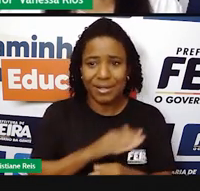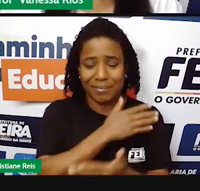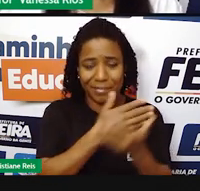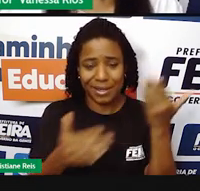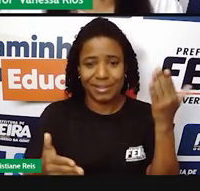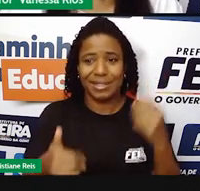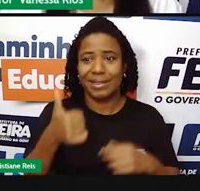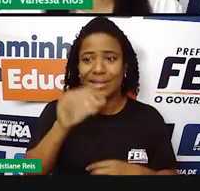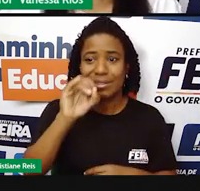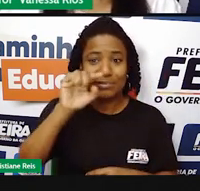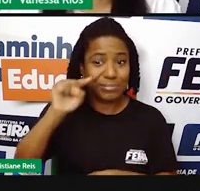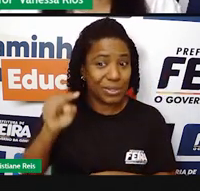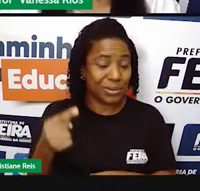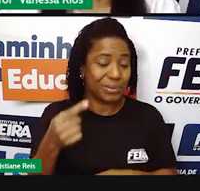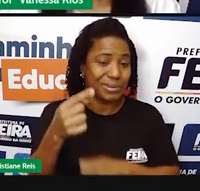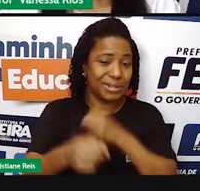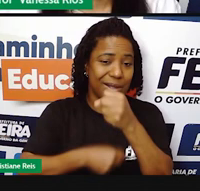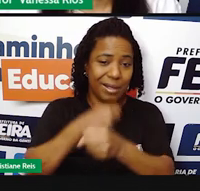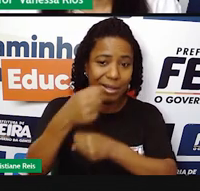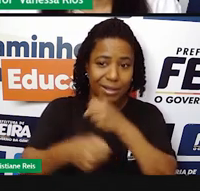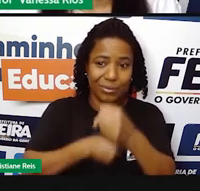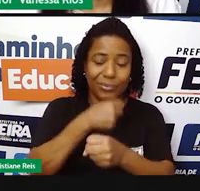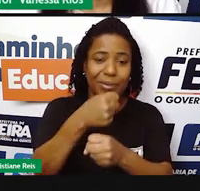ao ano, aponta estudo.